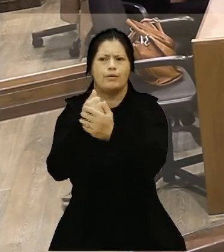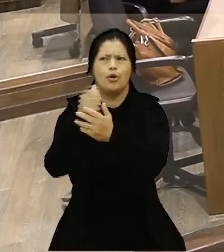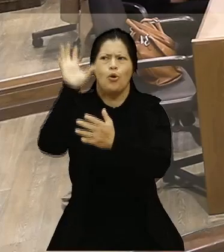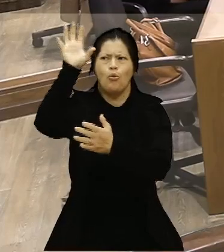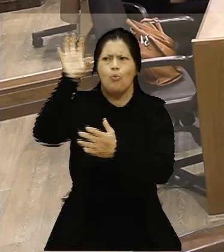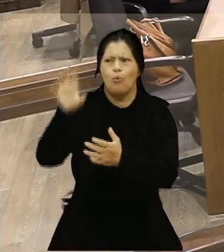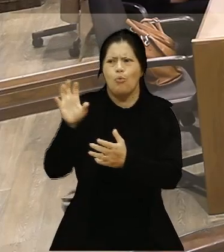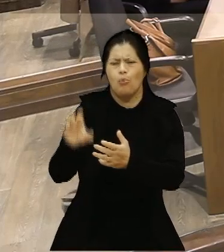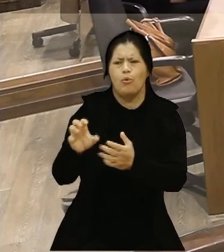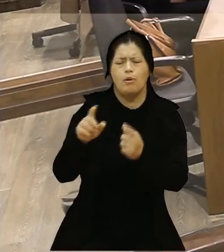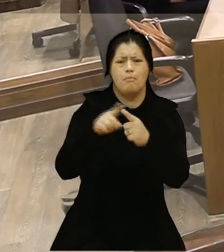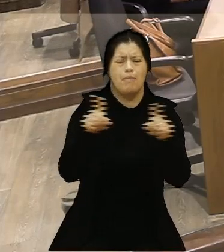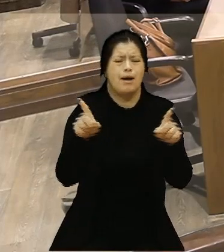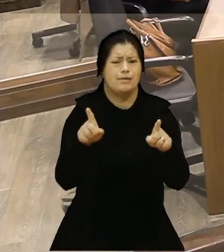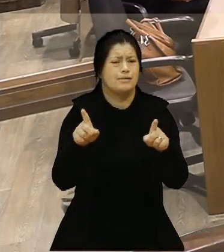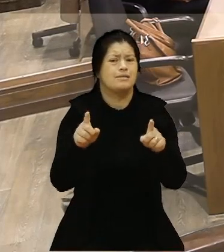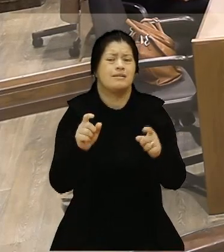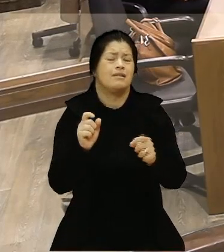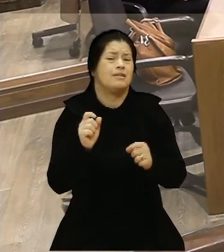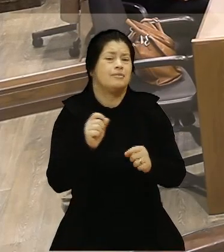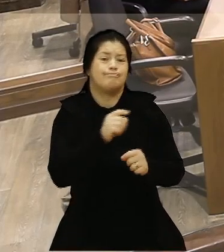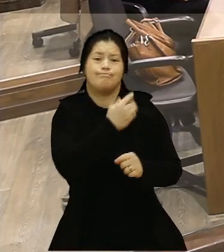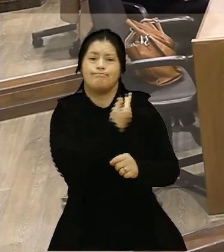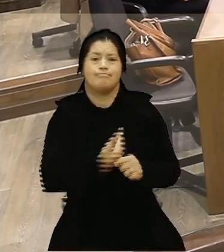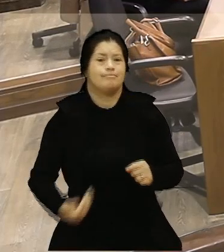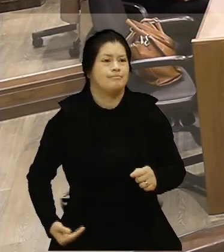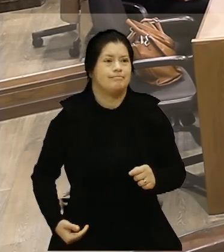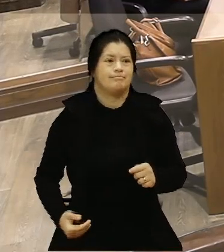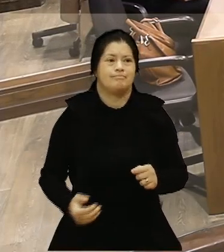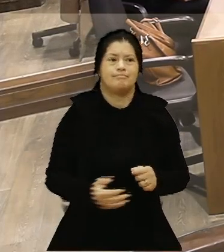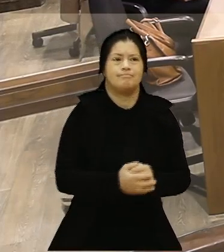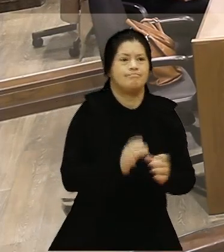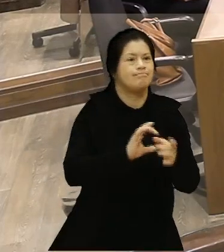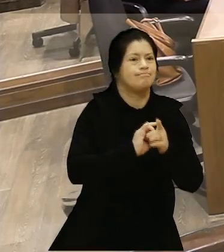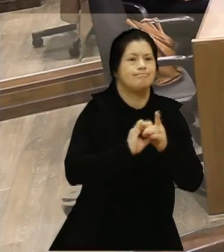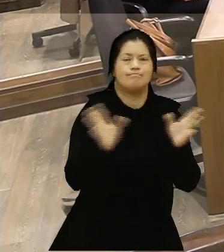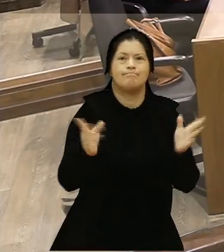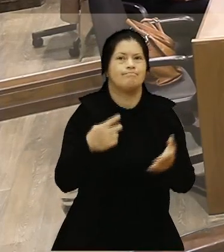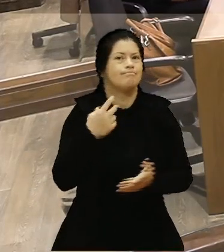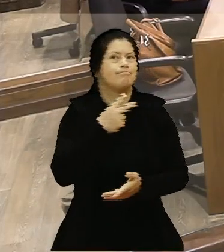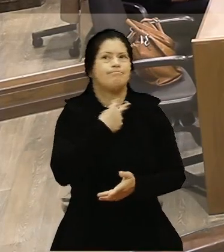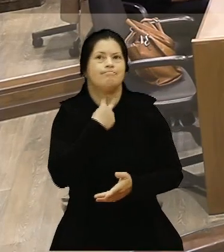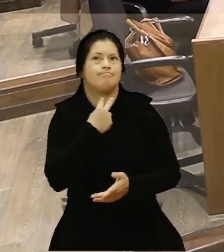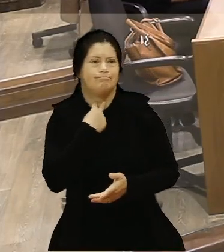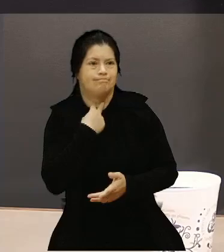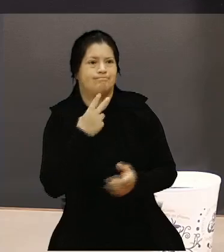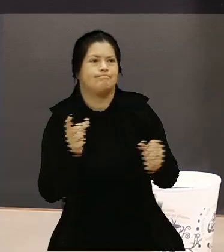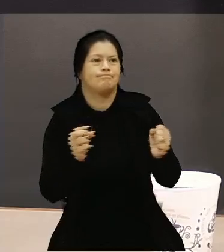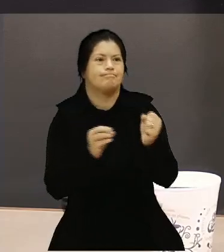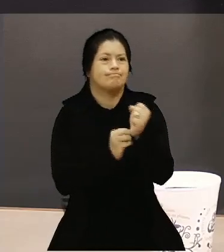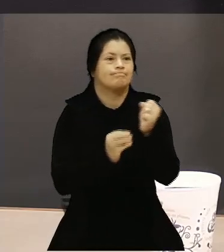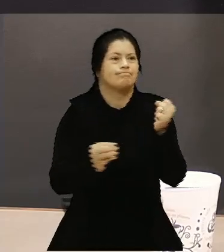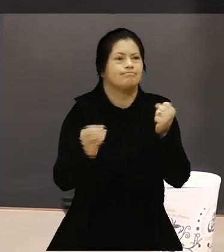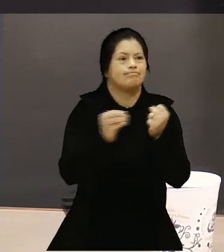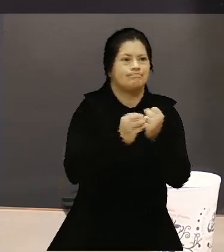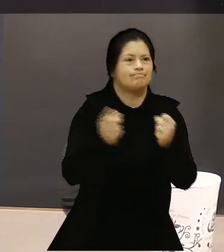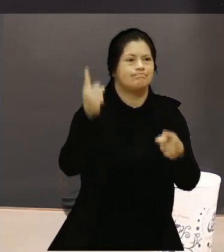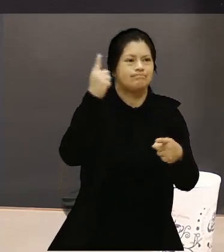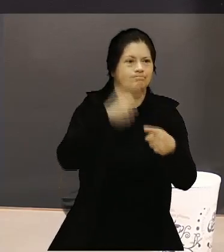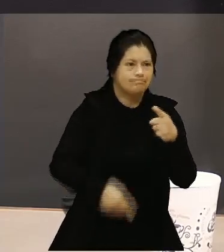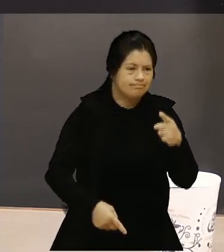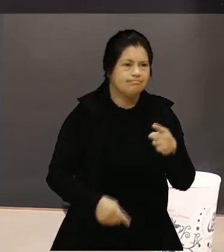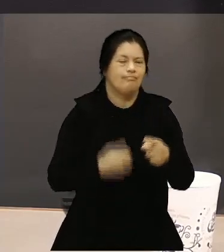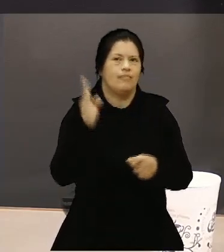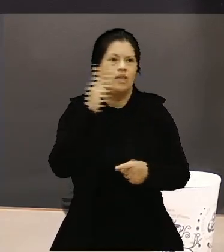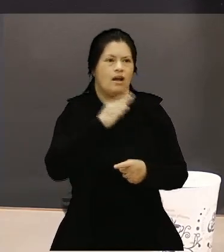mas o poder público não deixa, né? Então, é uma série de burocracia quando é para melhorar e tentar agilizar, né? Para que a gente não perca vidas. Que a